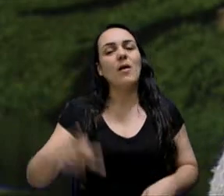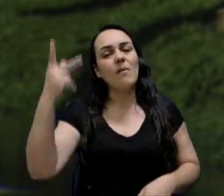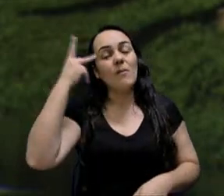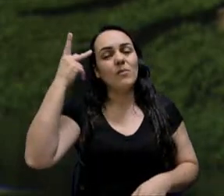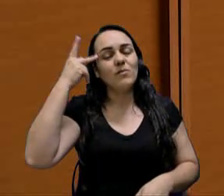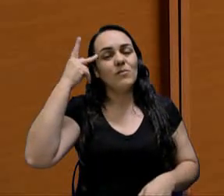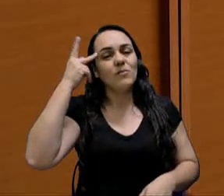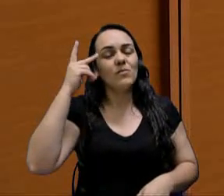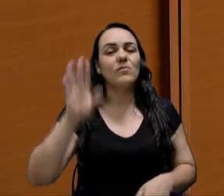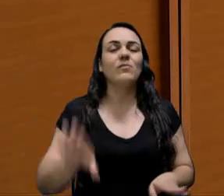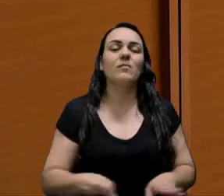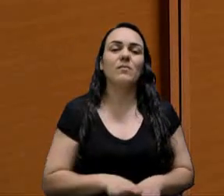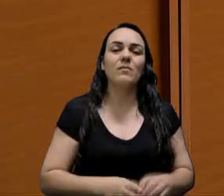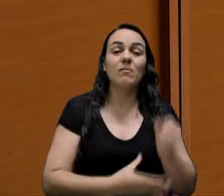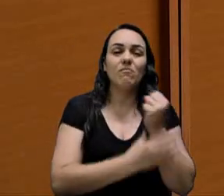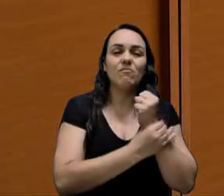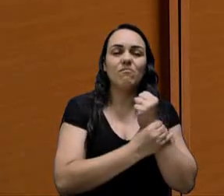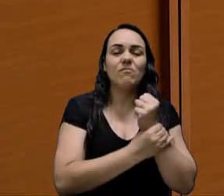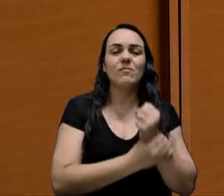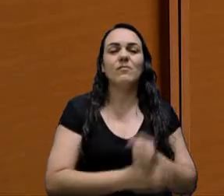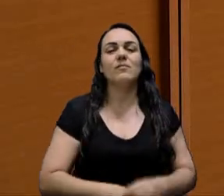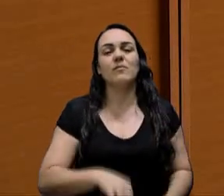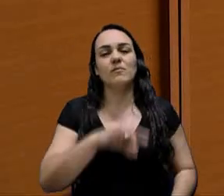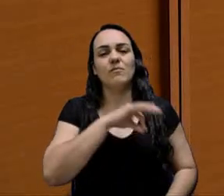São Paulo.